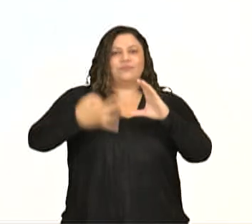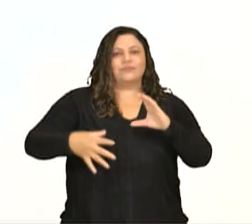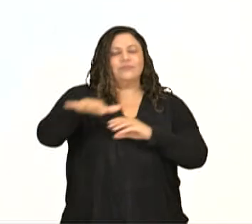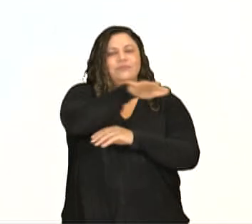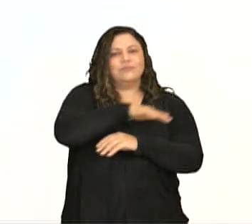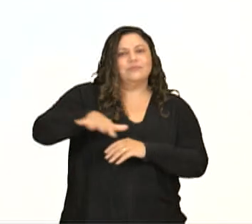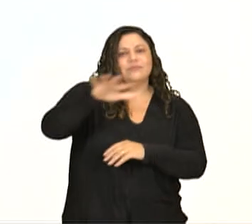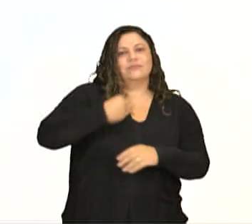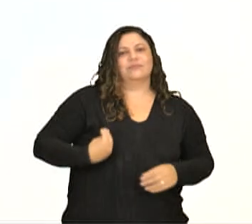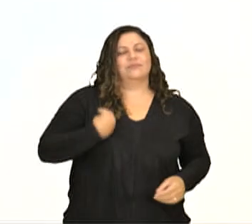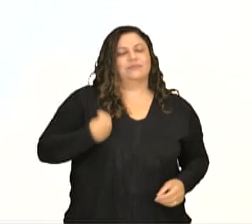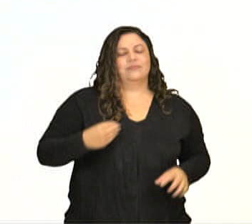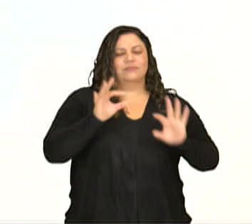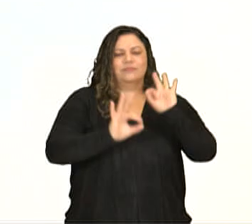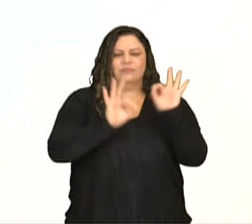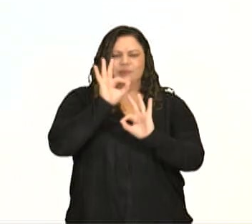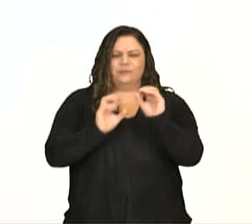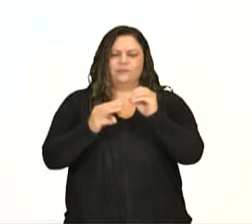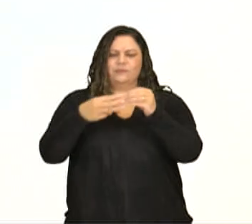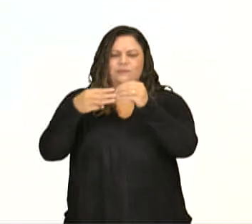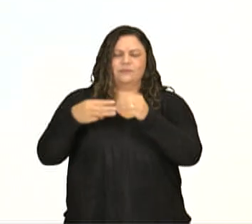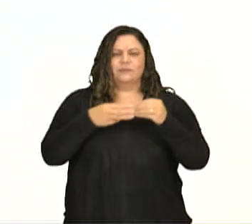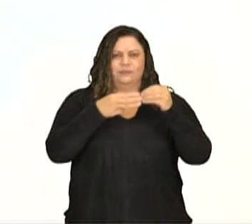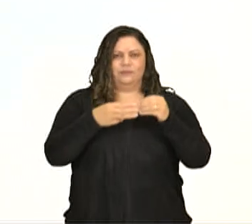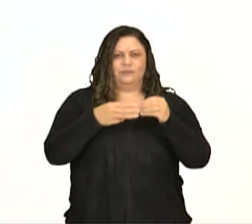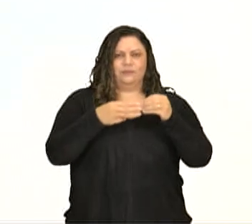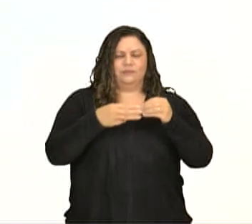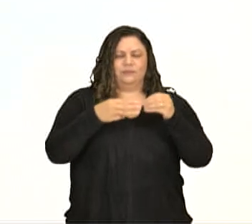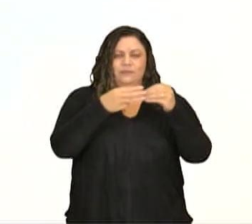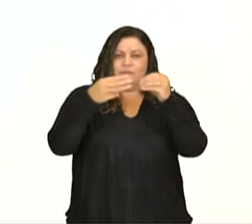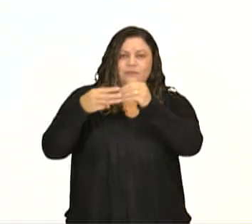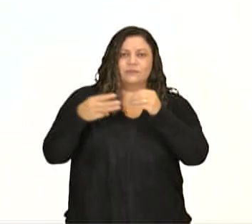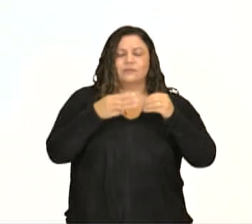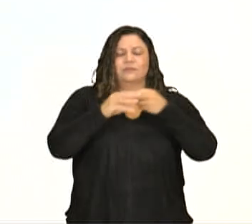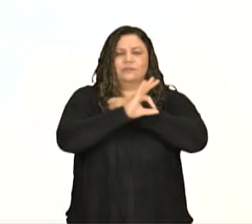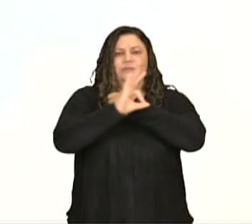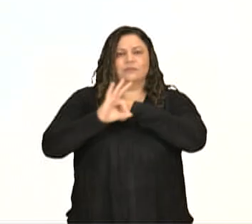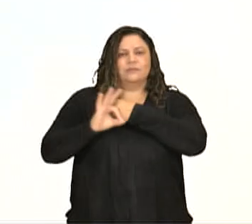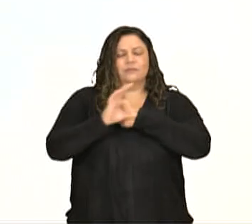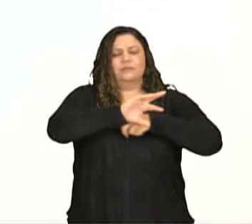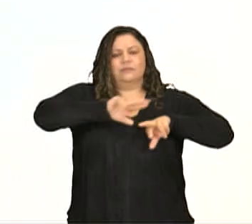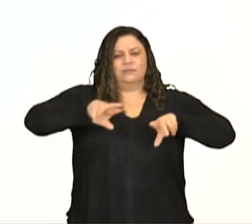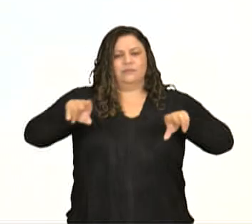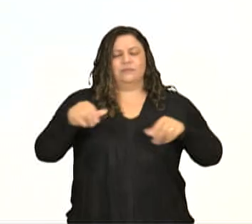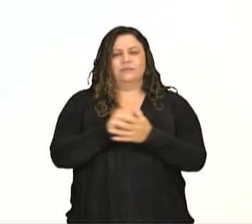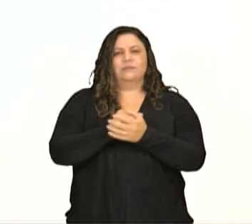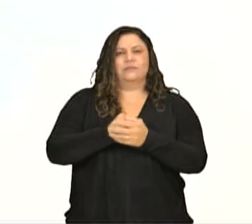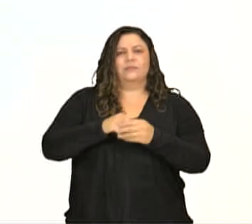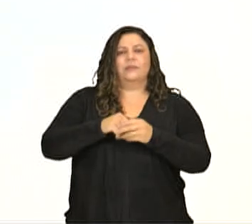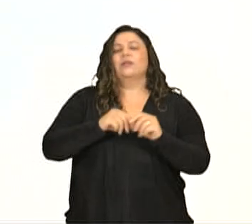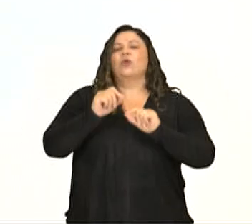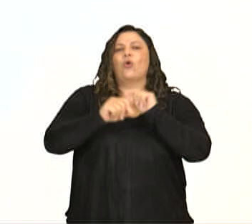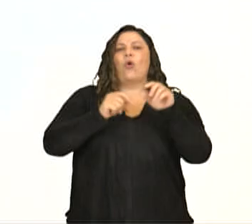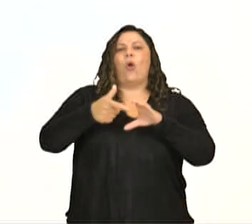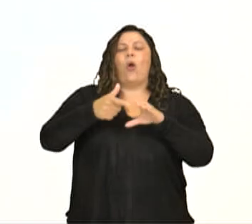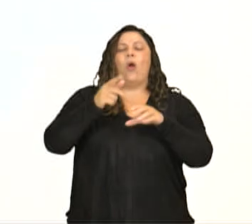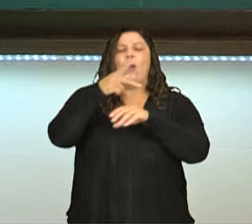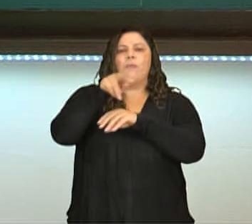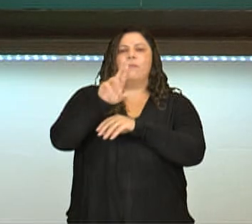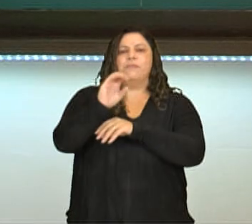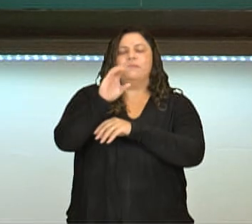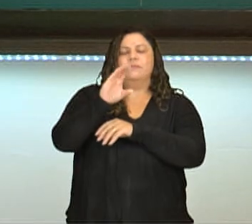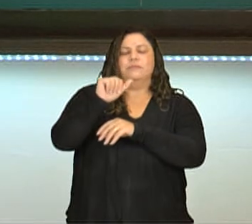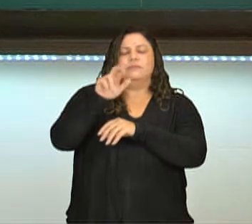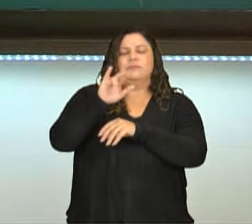vivos. Organização celular. Então, os seres vivos podem ser procariotos ou eucariotos. Os procariotos são aqueles